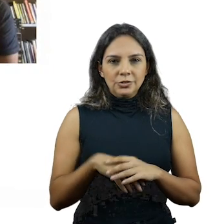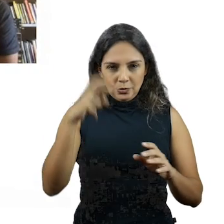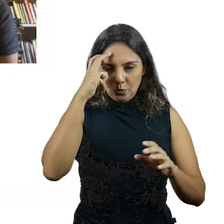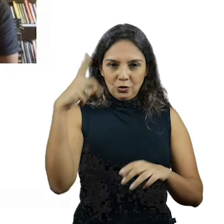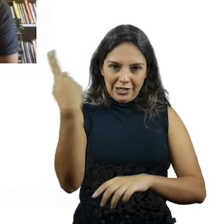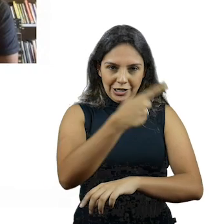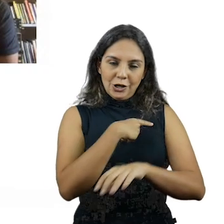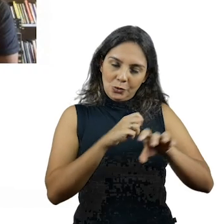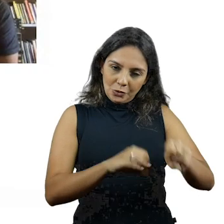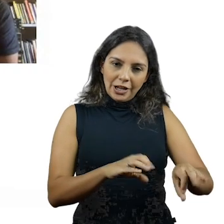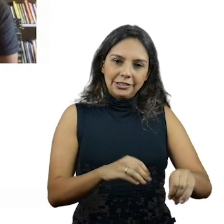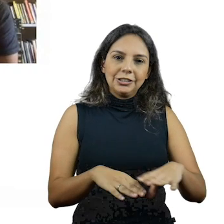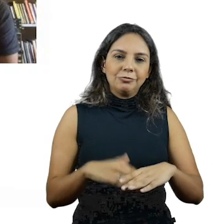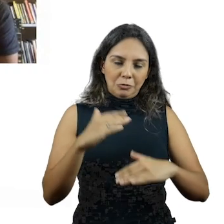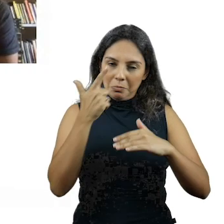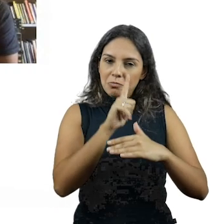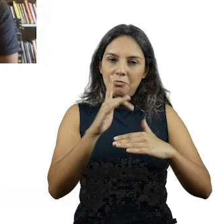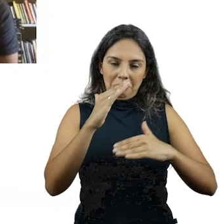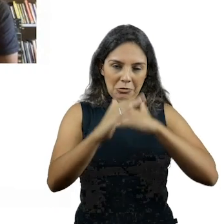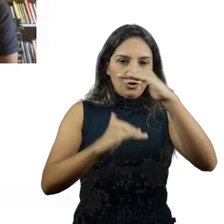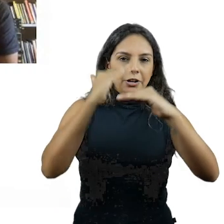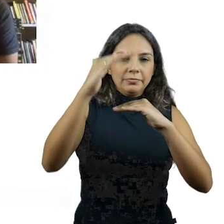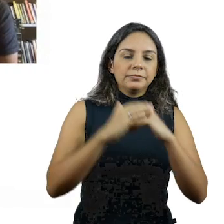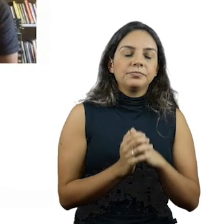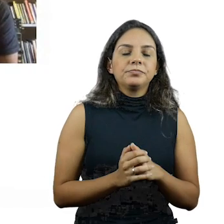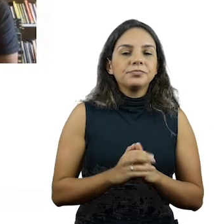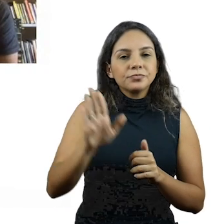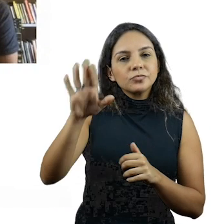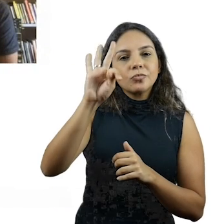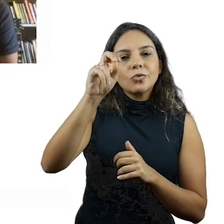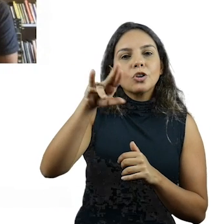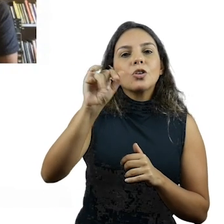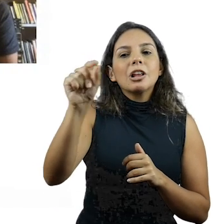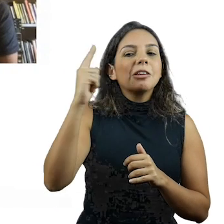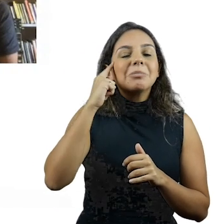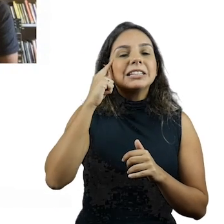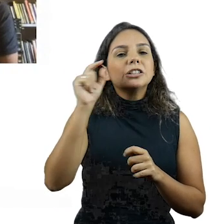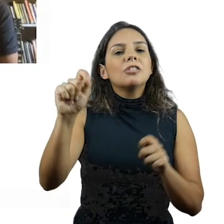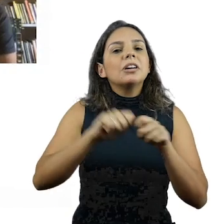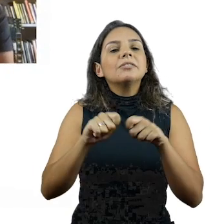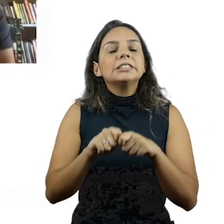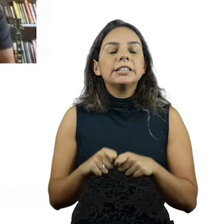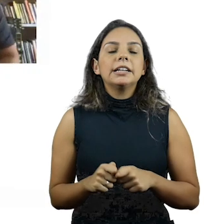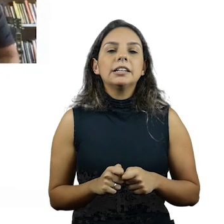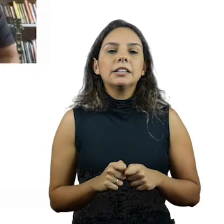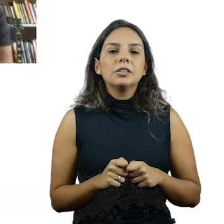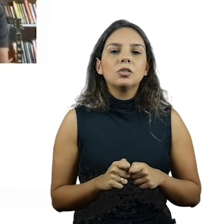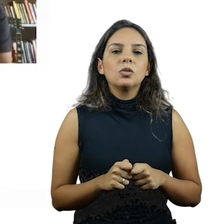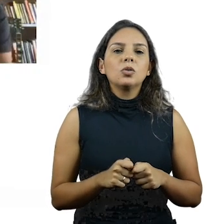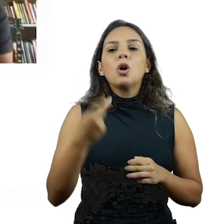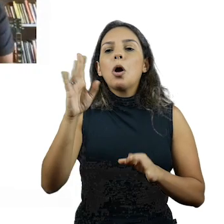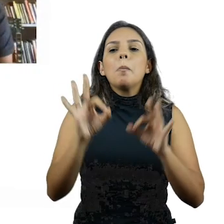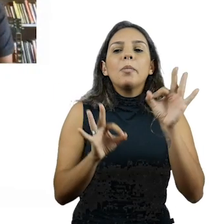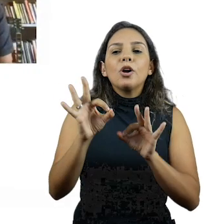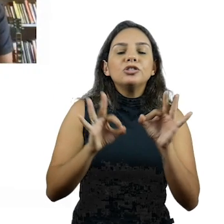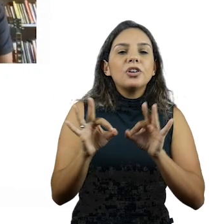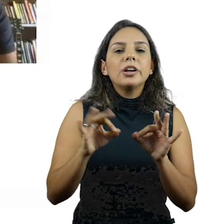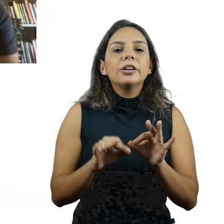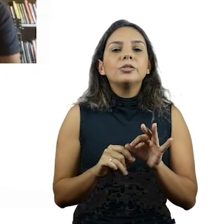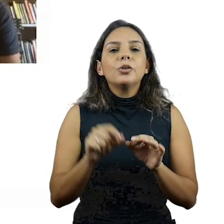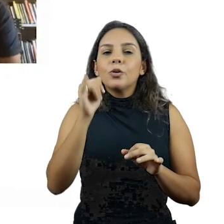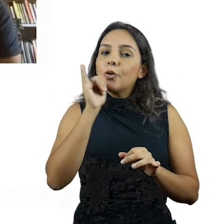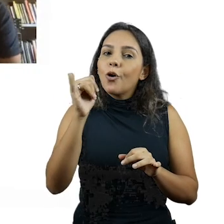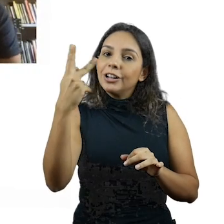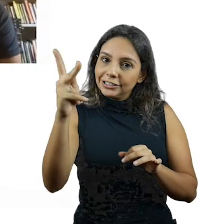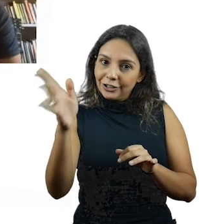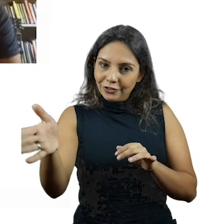sair dessa, com certeza. E aí, Tony, conta, o que você está pensando agora, o que você vai fazer, quais são os seus planos? Aliás, conta um